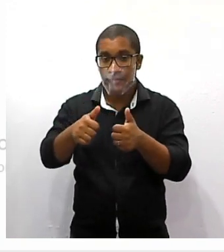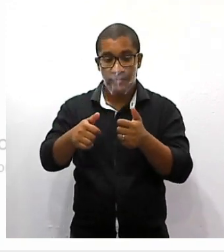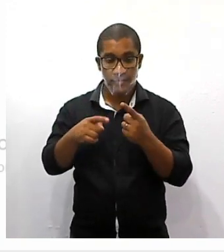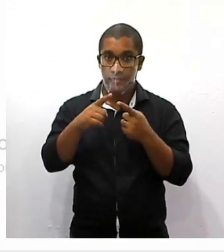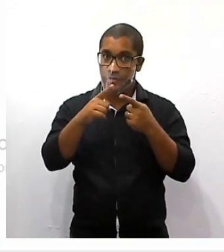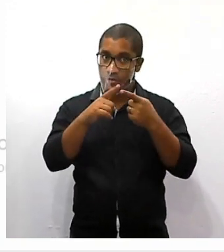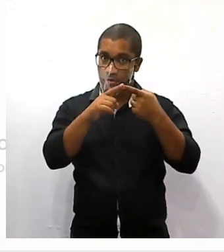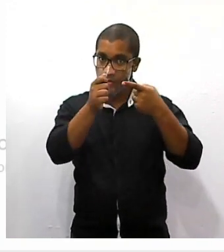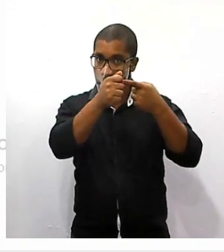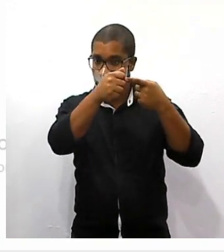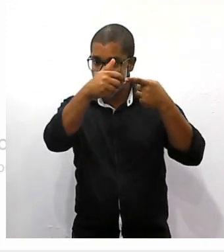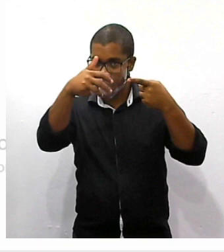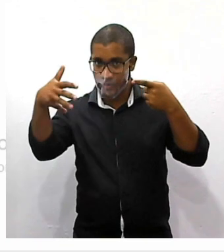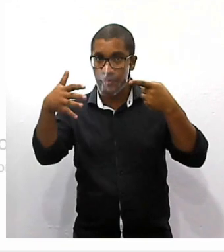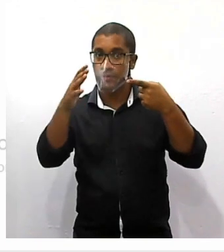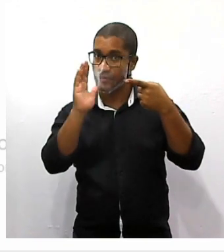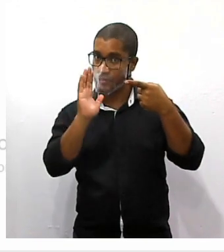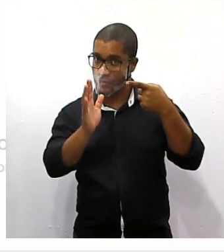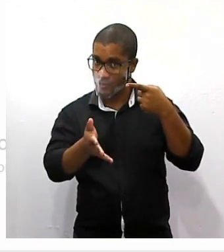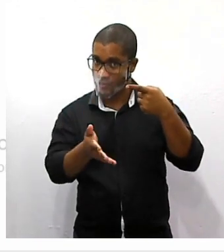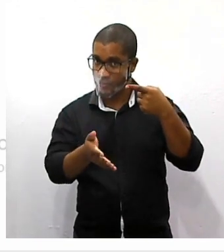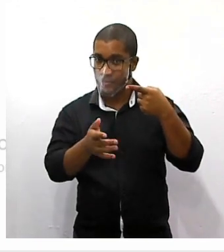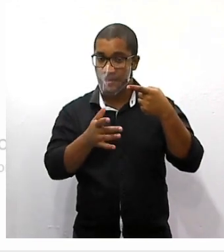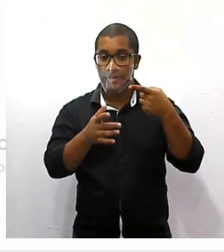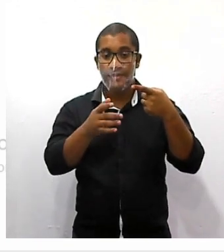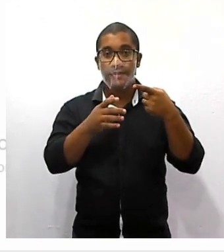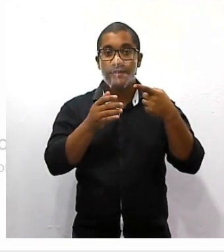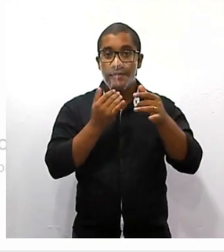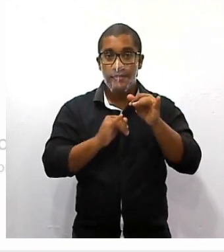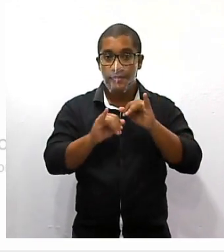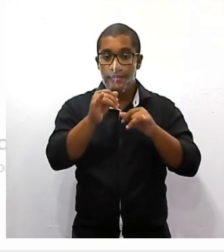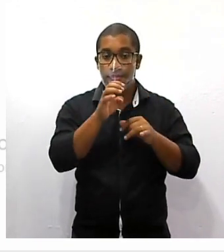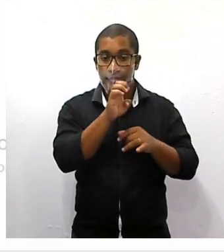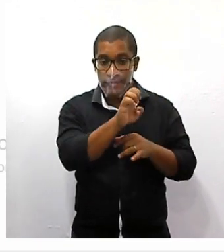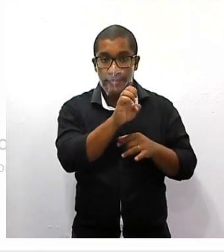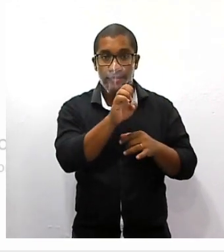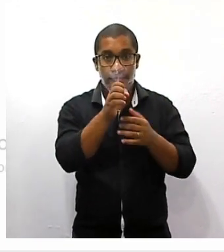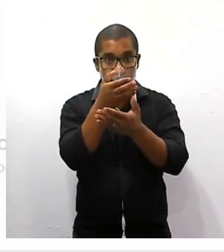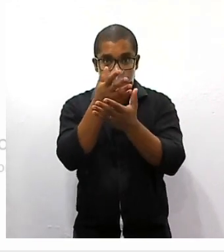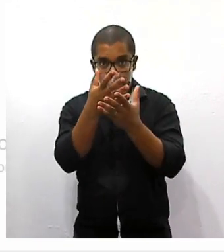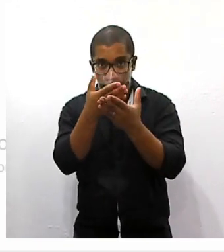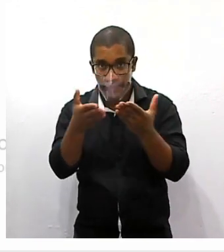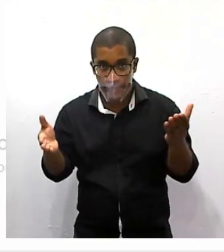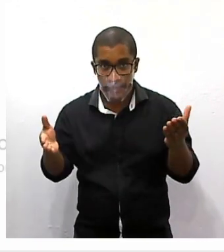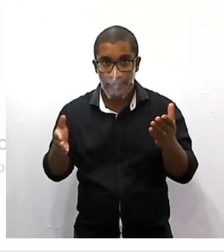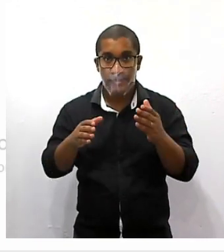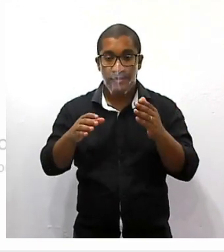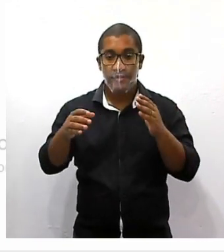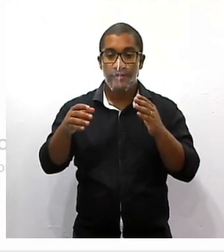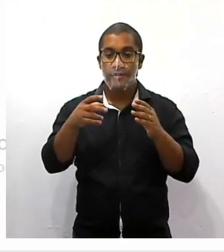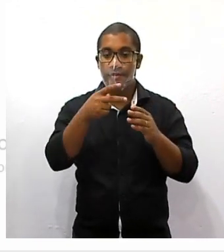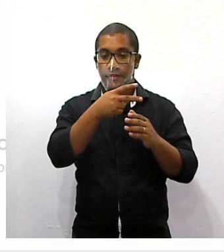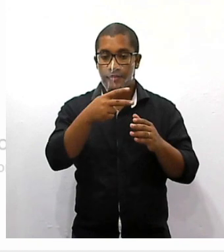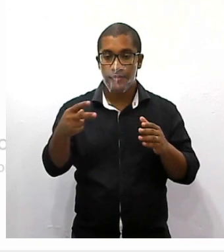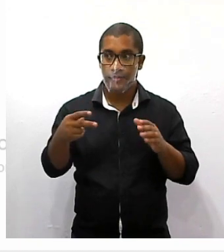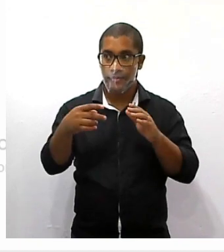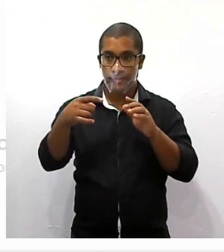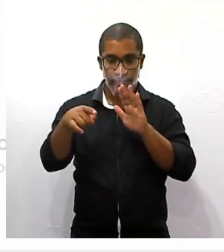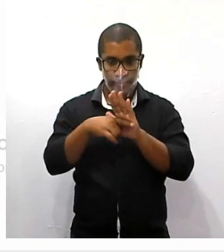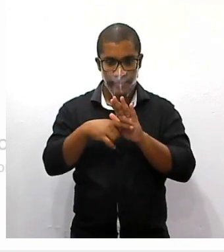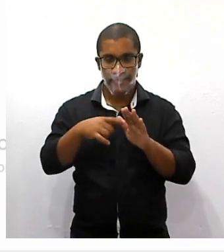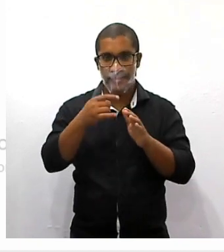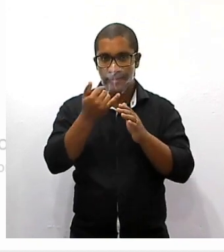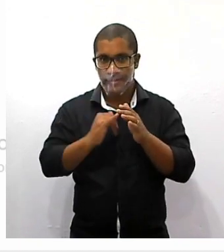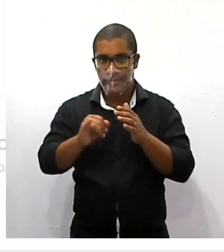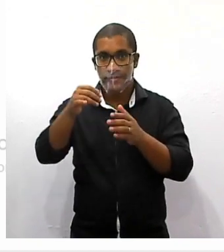caso, energia dissipada igual à energia mecânica inicial menos a energia mecânica final. Segundo caso,